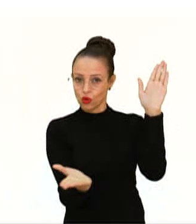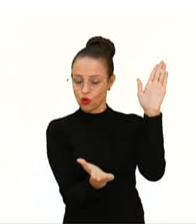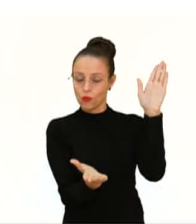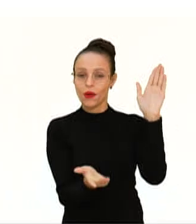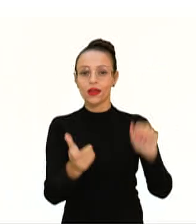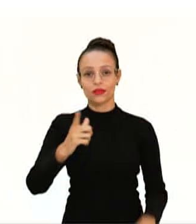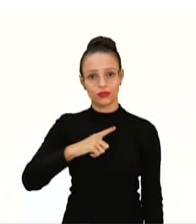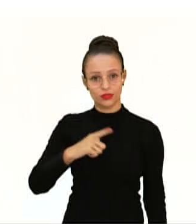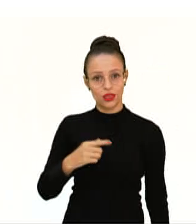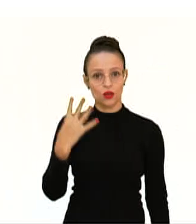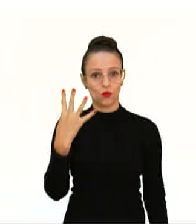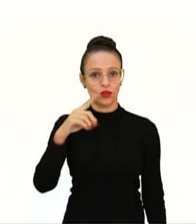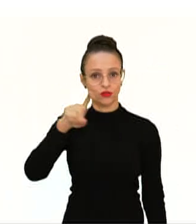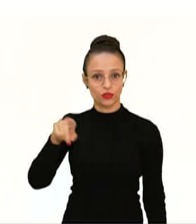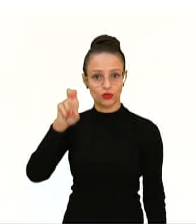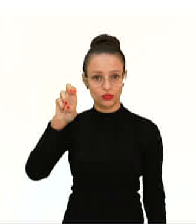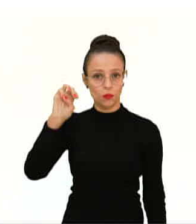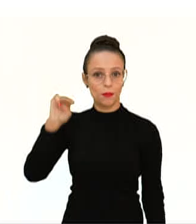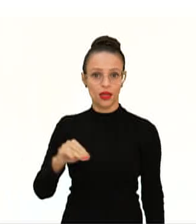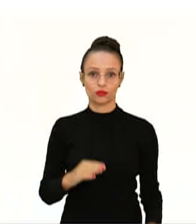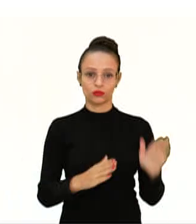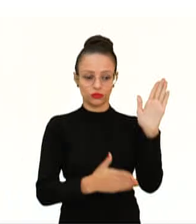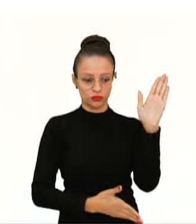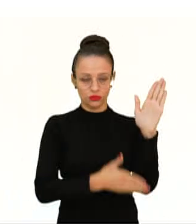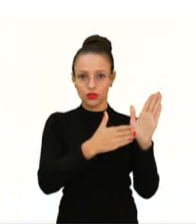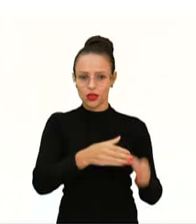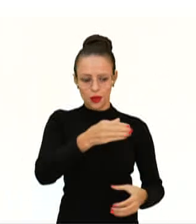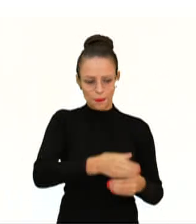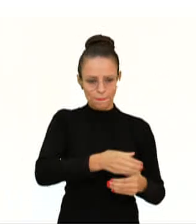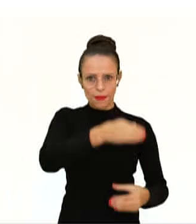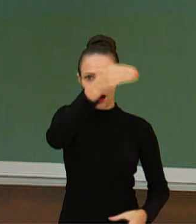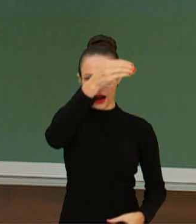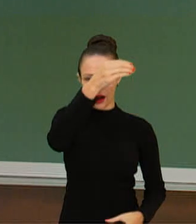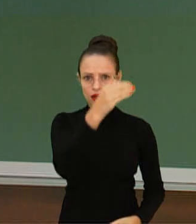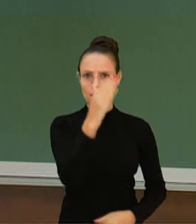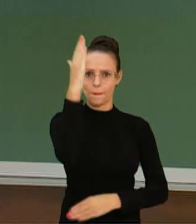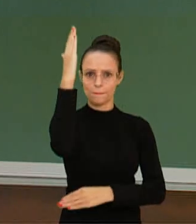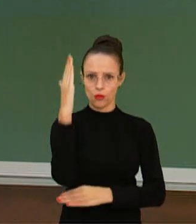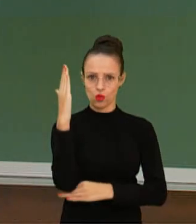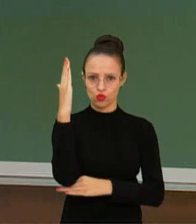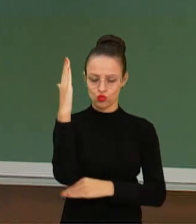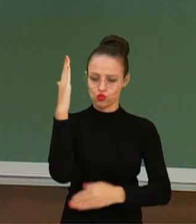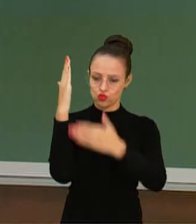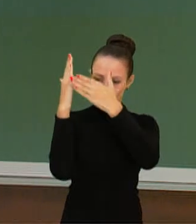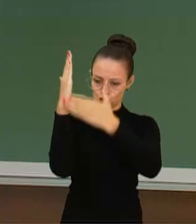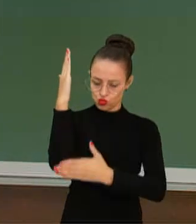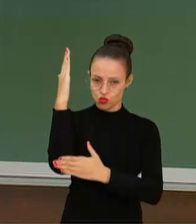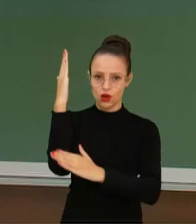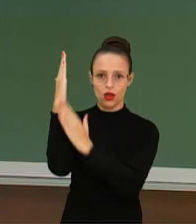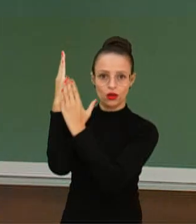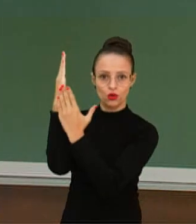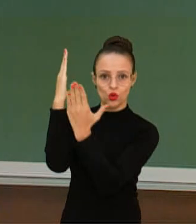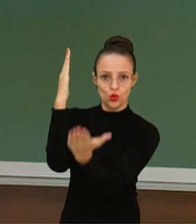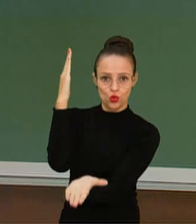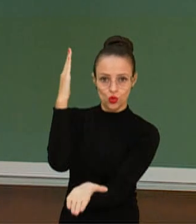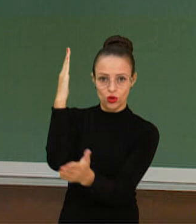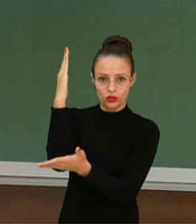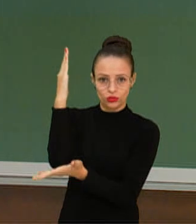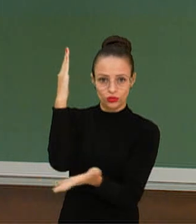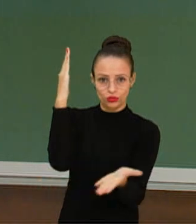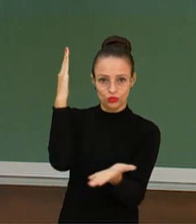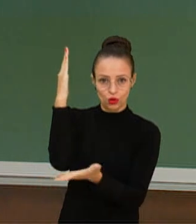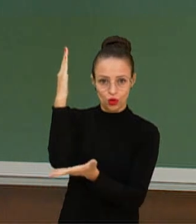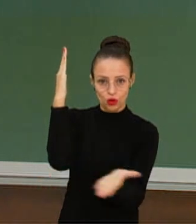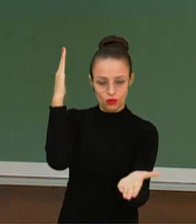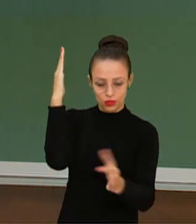barra, possui 4,5 metros. Então, uma barra de 1,5 metros foi fincada no solo e teve uma sombra, né? Uma